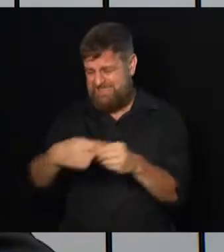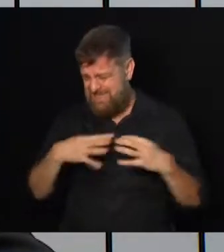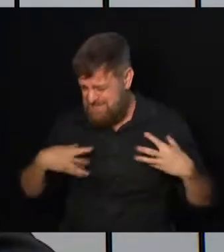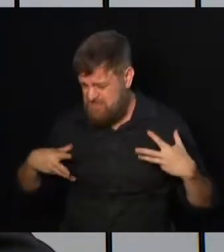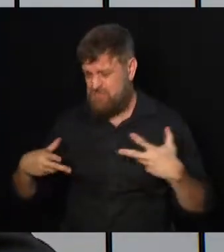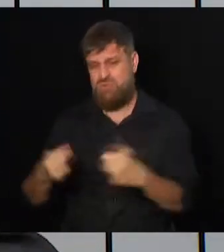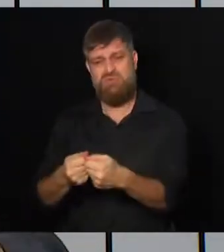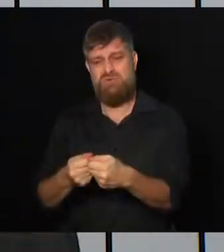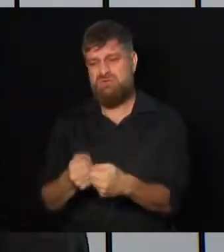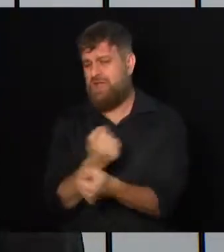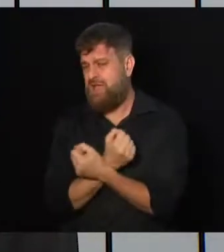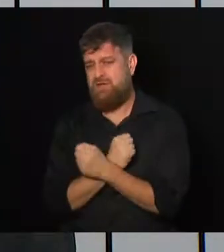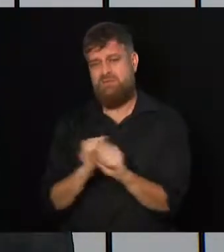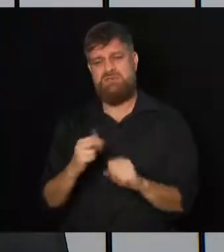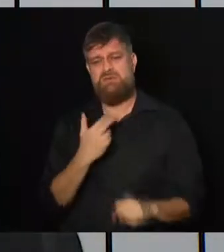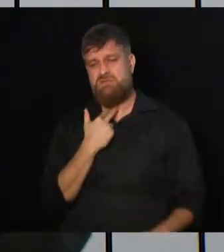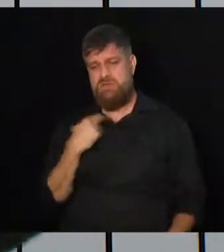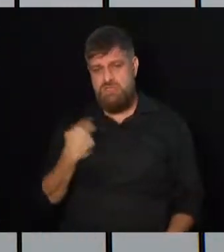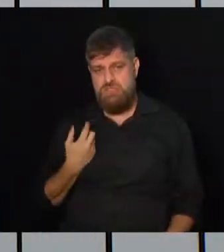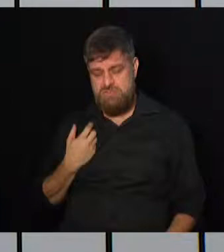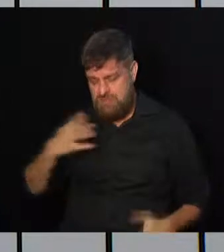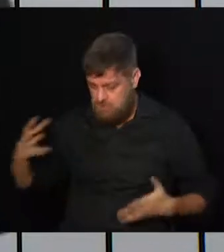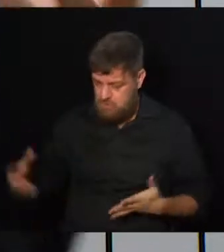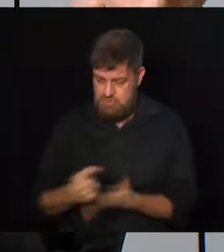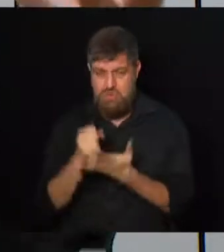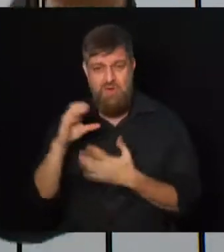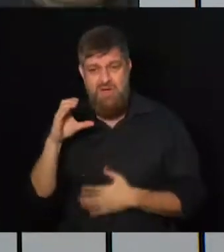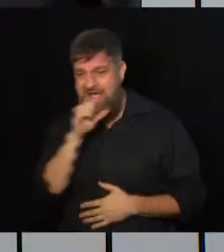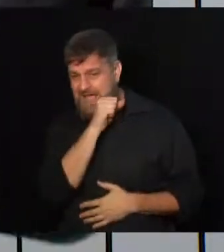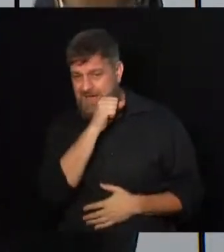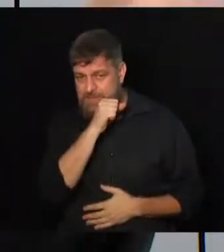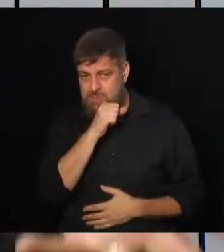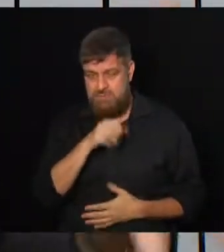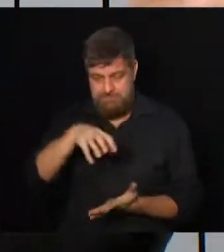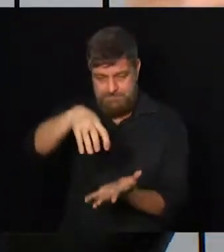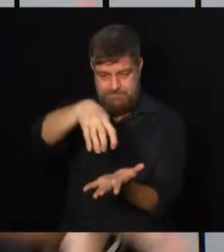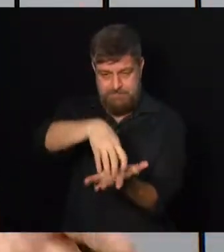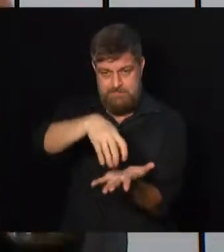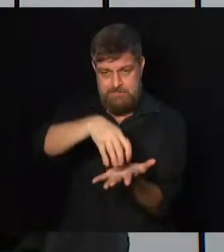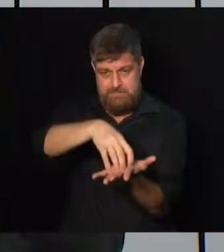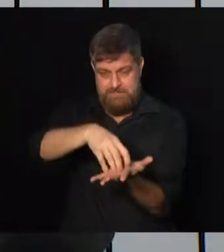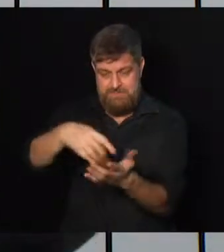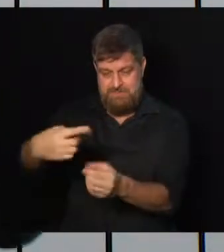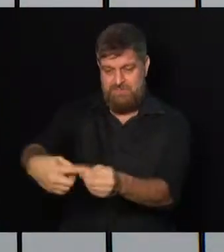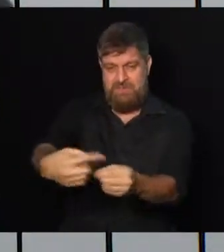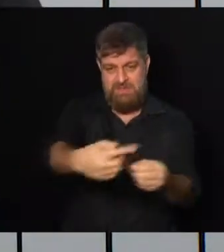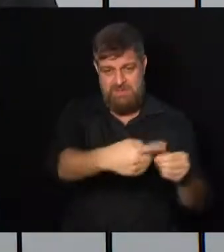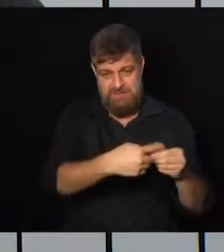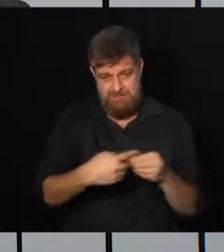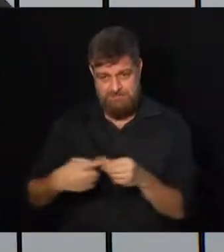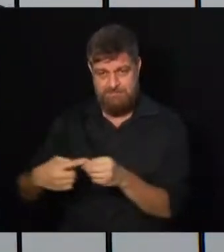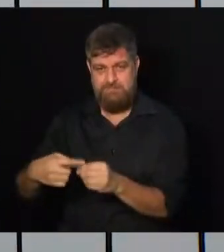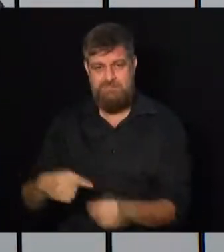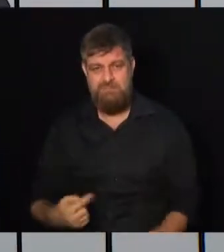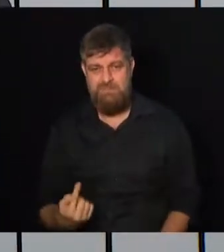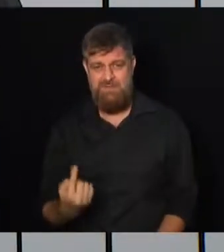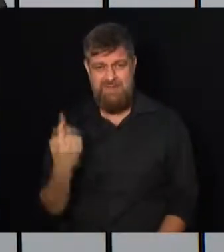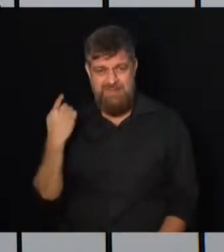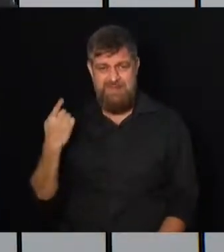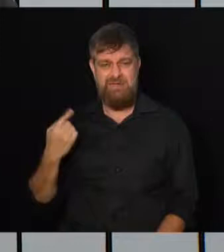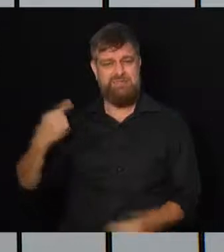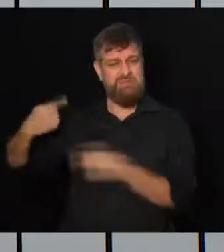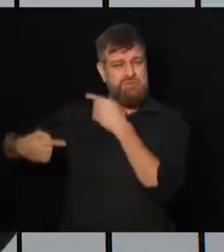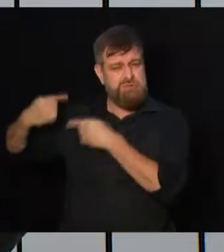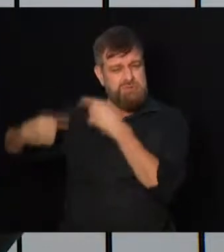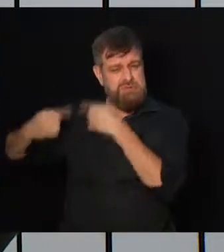isso aí? Não consegue manter. Então, nós temos um pronto-socorro metropolitano que vai ser feito, até na época nós